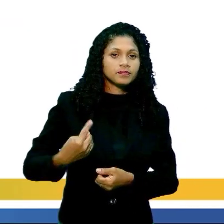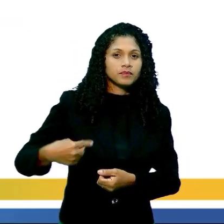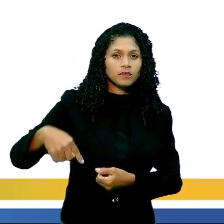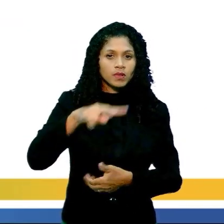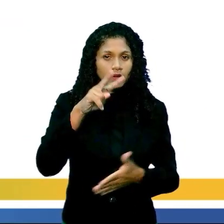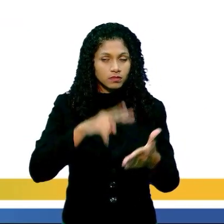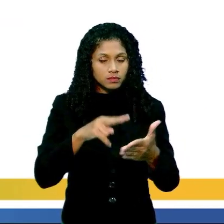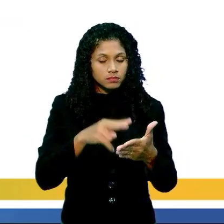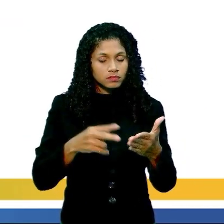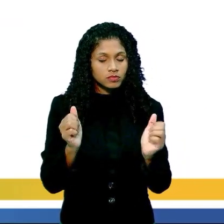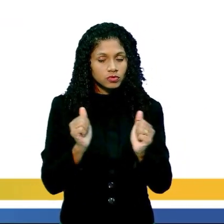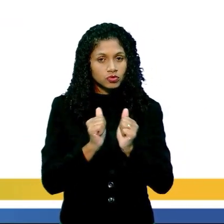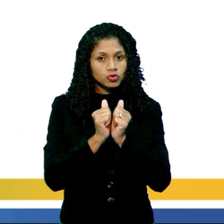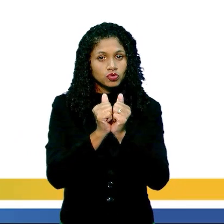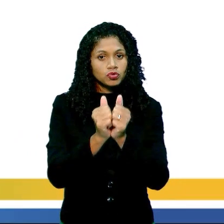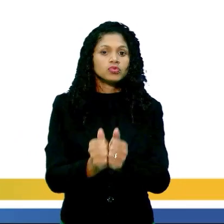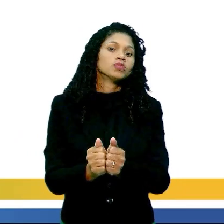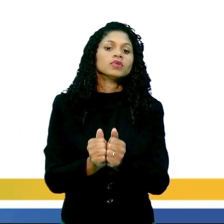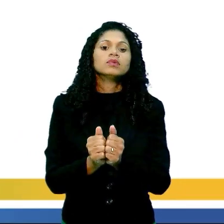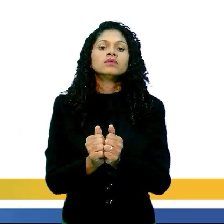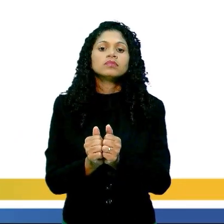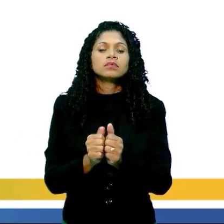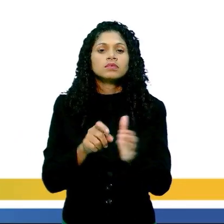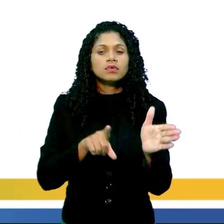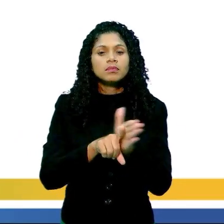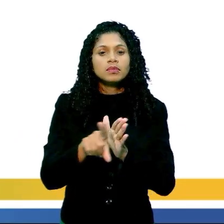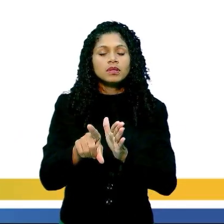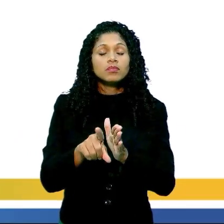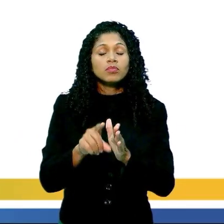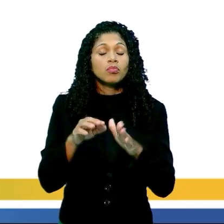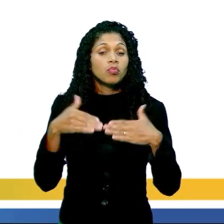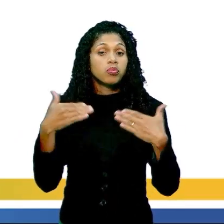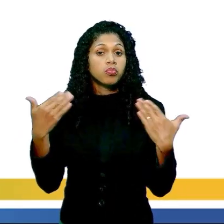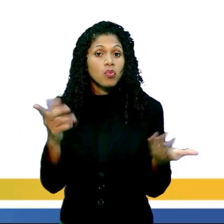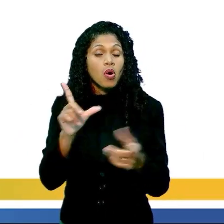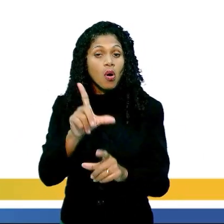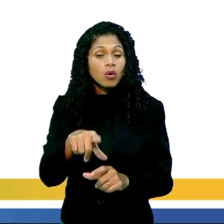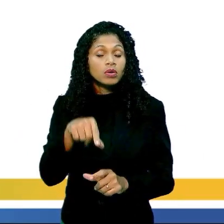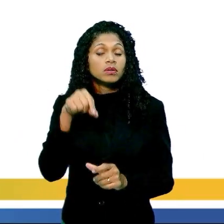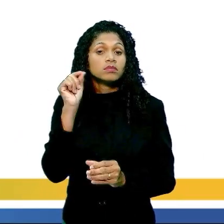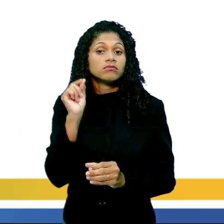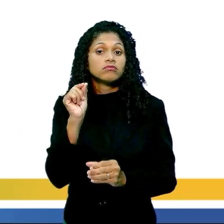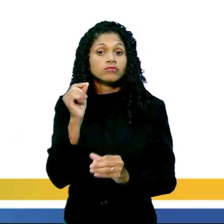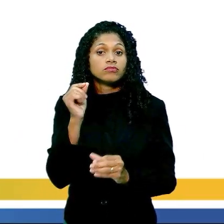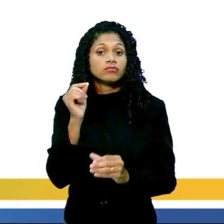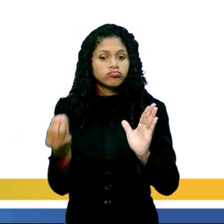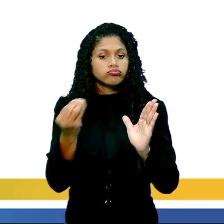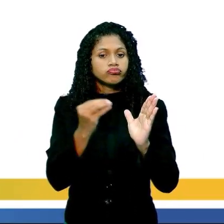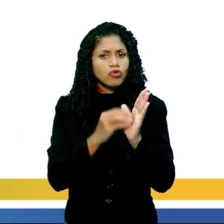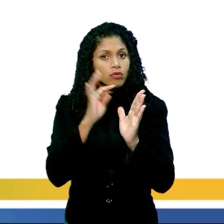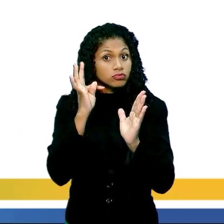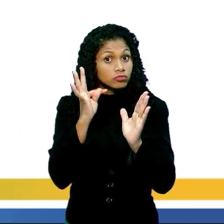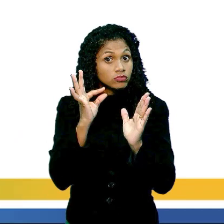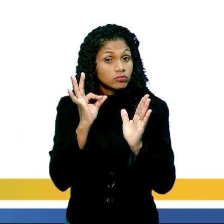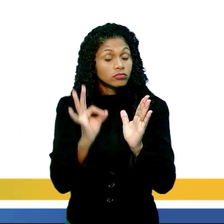ler comigo aí em casa o enunciado da questão e vamos ver qual das alternativas vai se encaixar